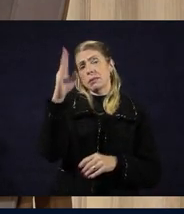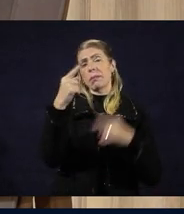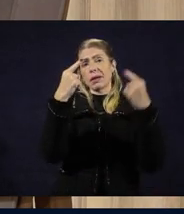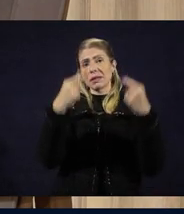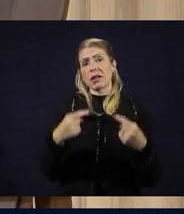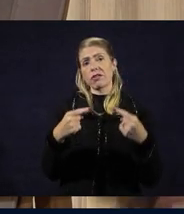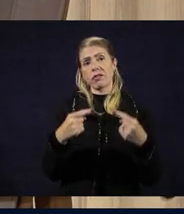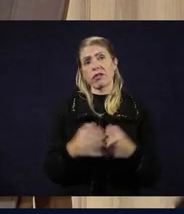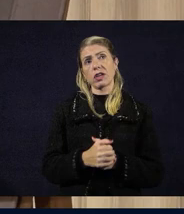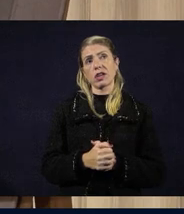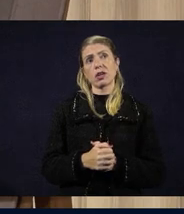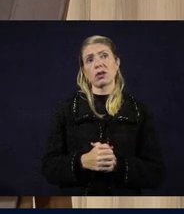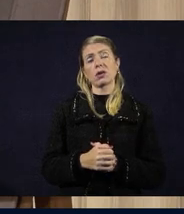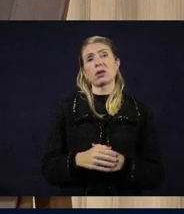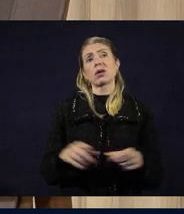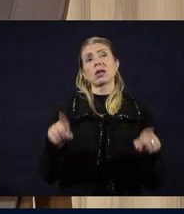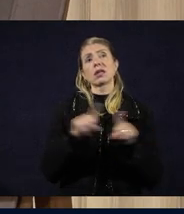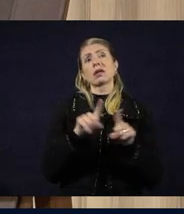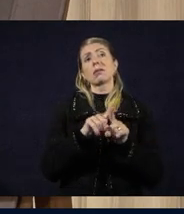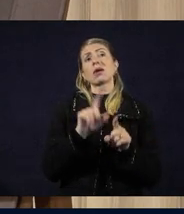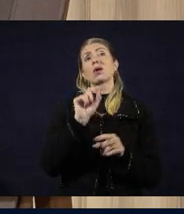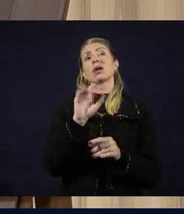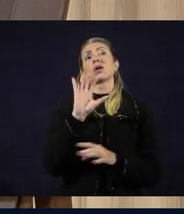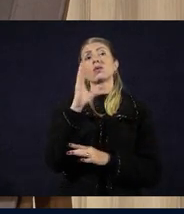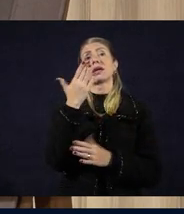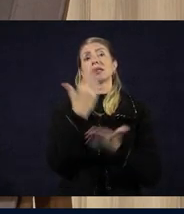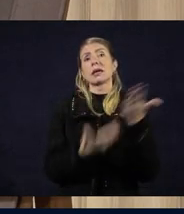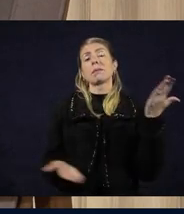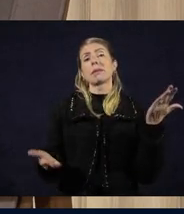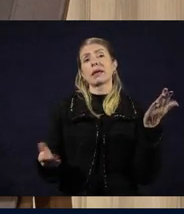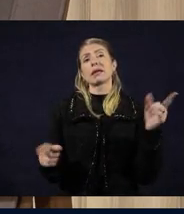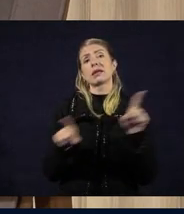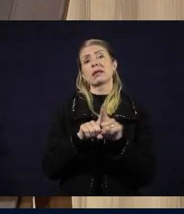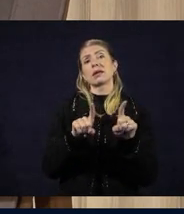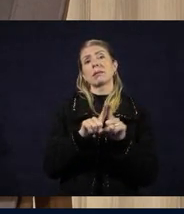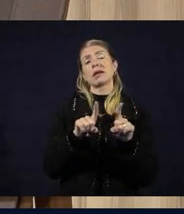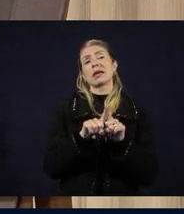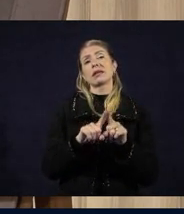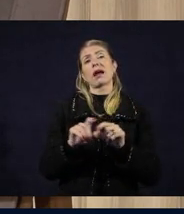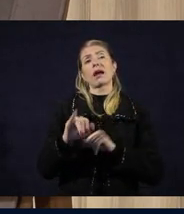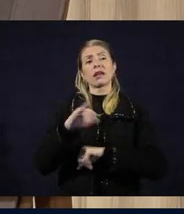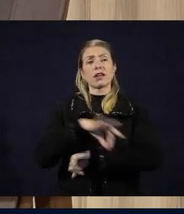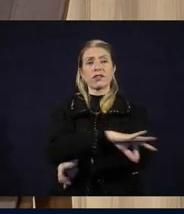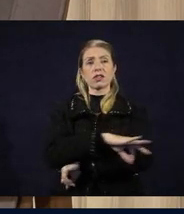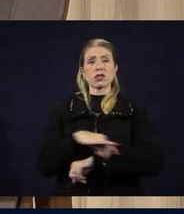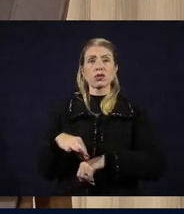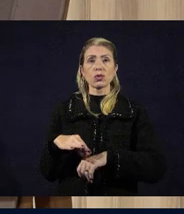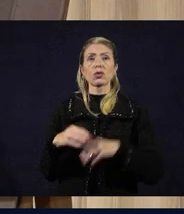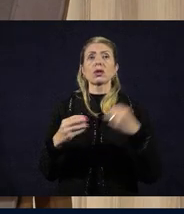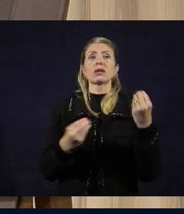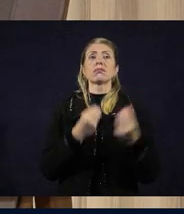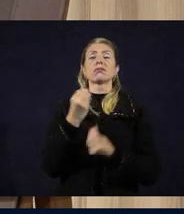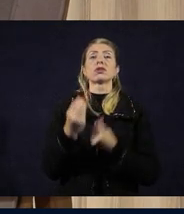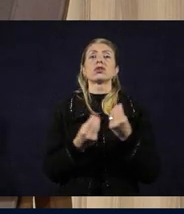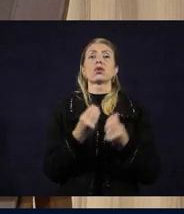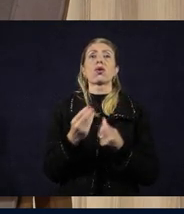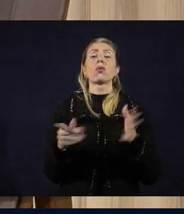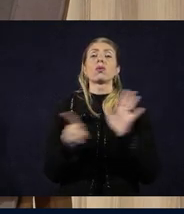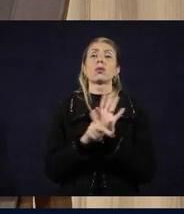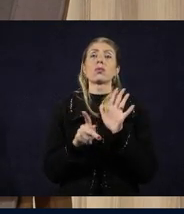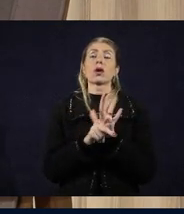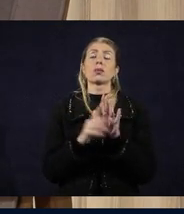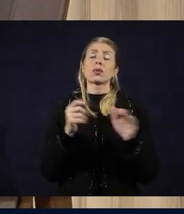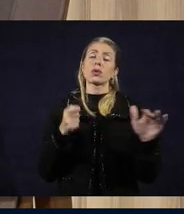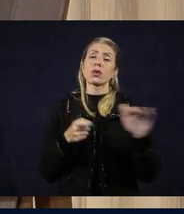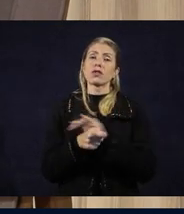de gargalos que a gente possa vir a ter infraestrutura o quanto que isso impacta de certa forma os investimentos que vocês